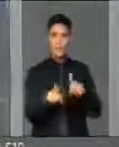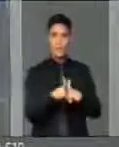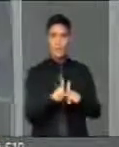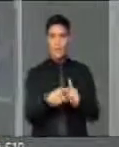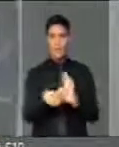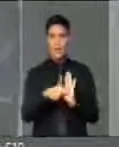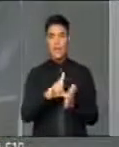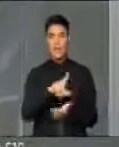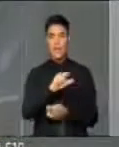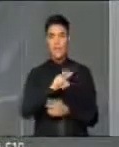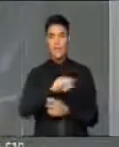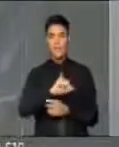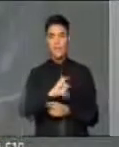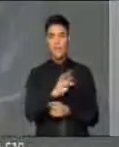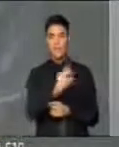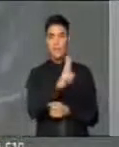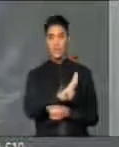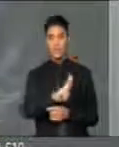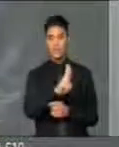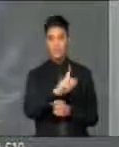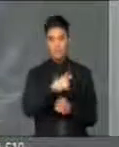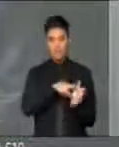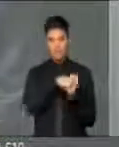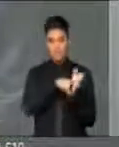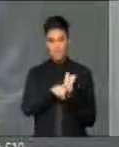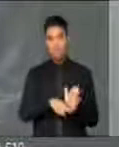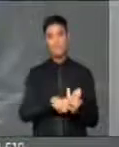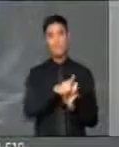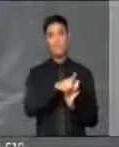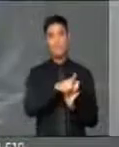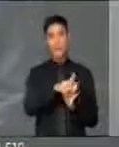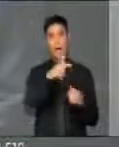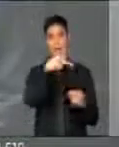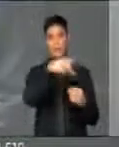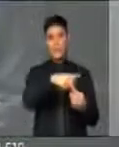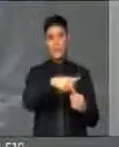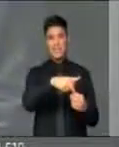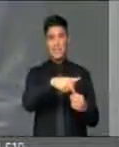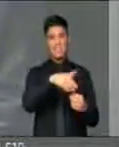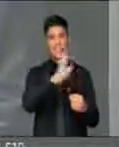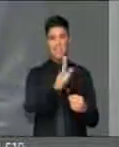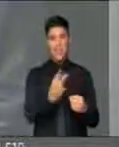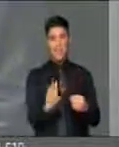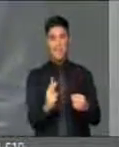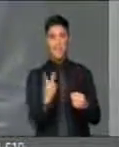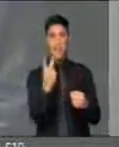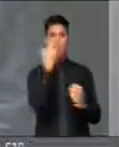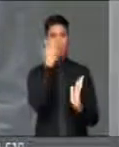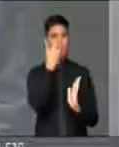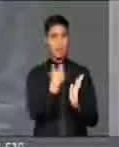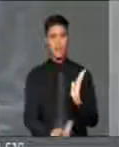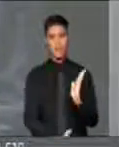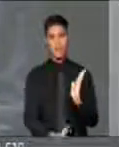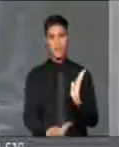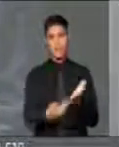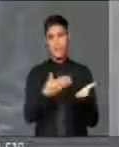Operação Lava Jato, fez com que a nossa maior empresa despencasse seu valor de mercado, que caiu